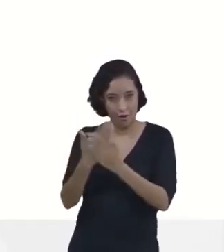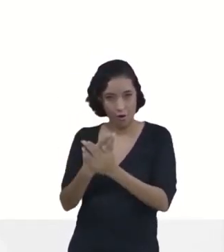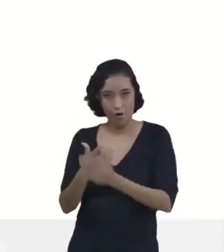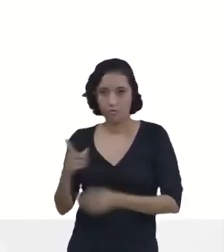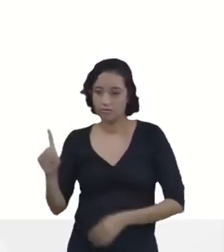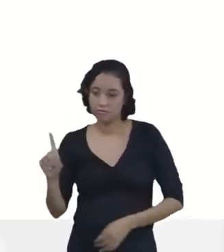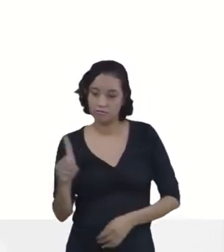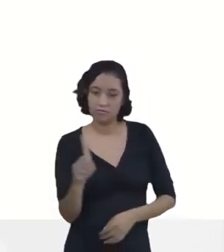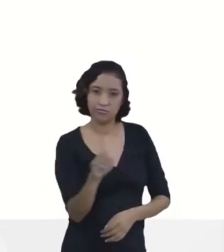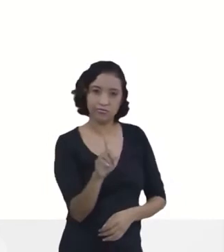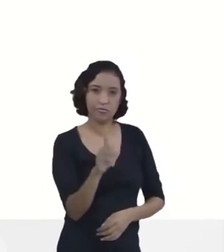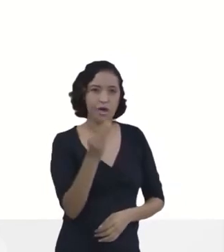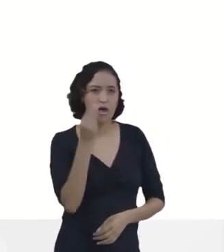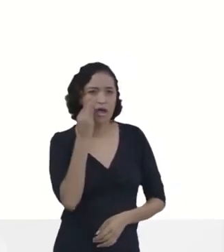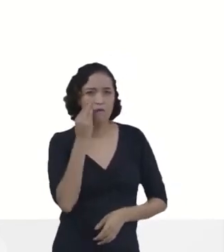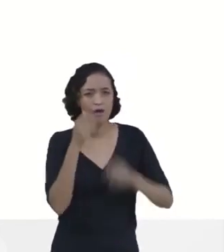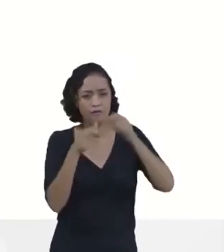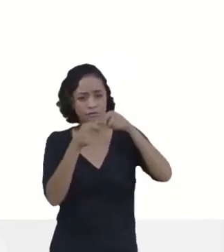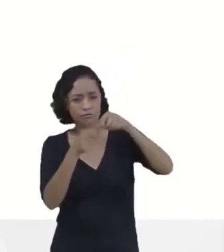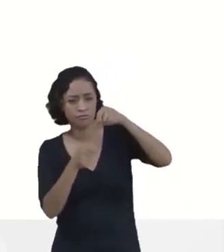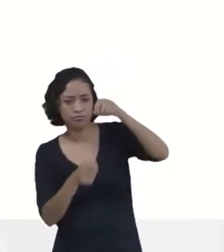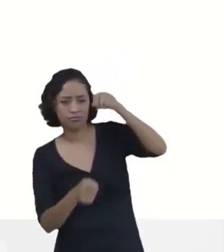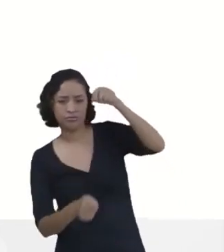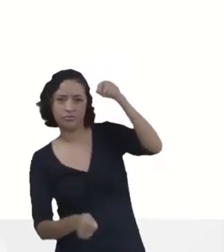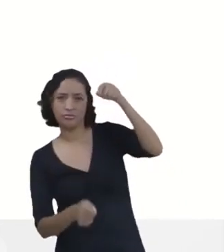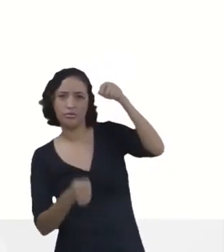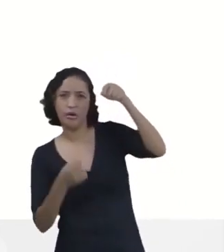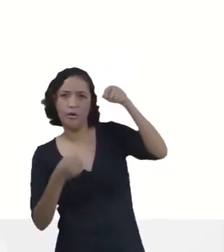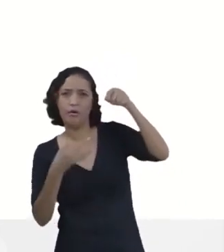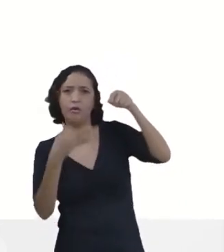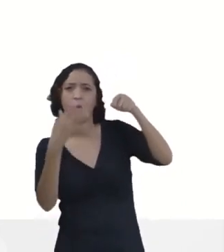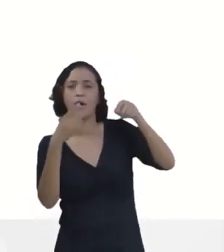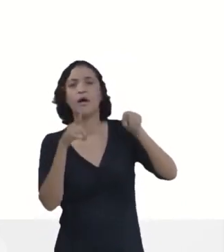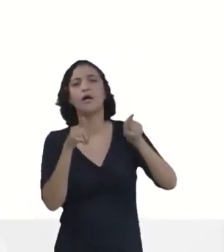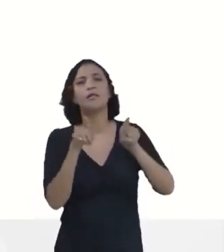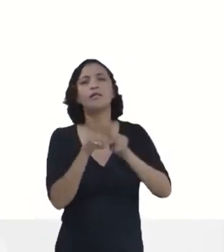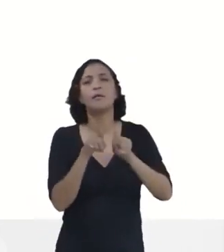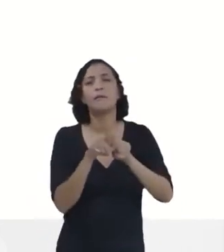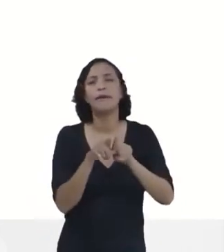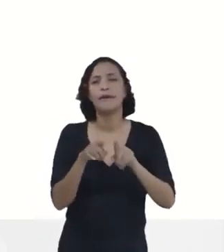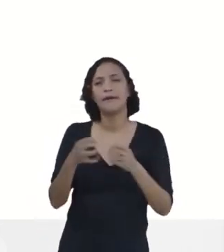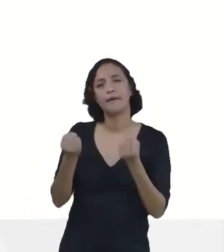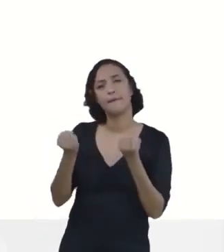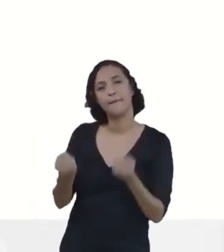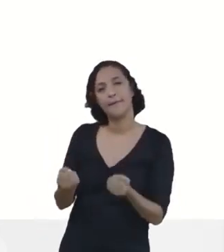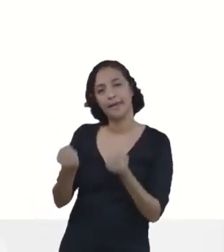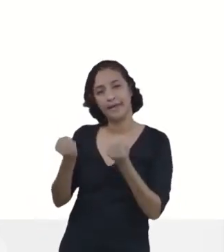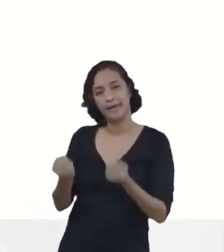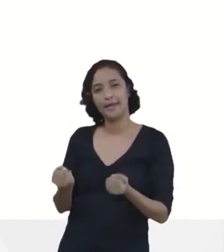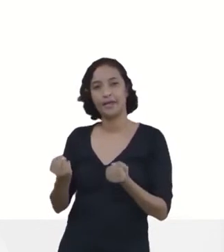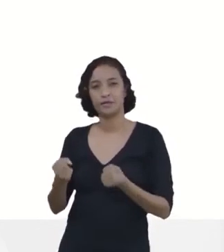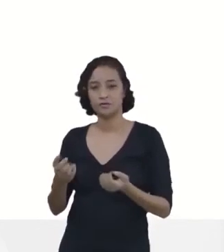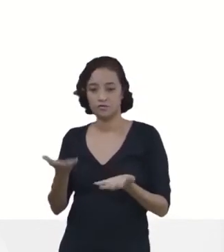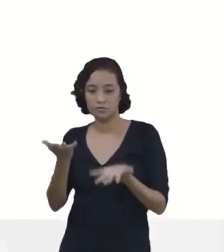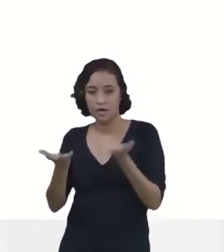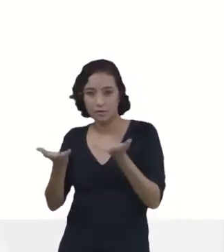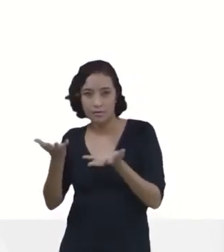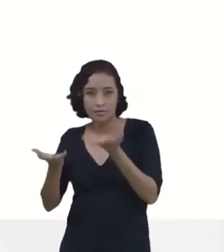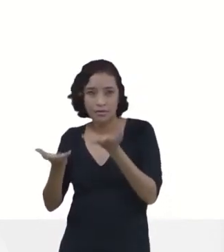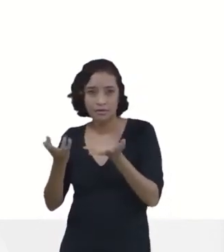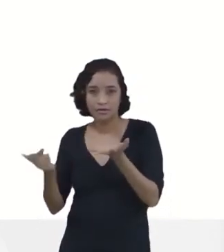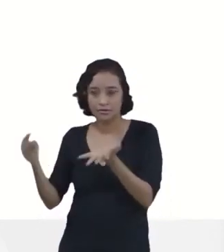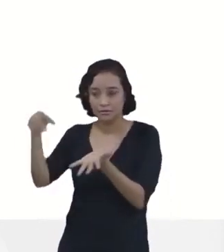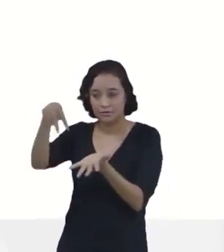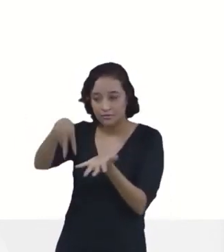a sua altura, ele também mede a sua massa, você sobe na balança e você vai lá, ele faz